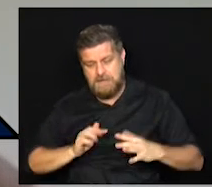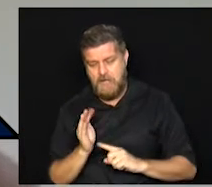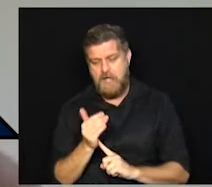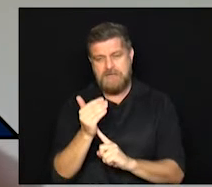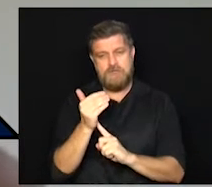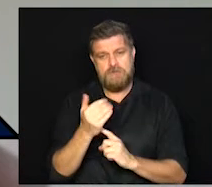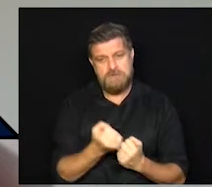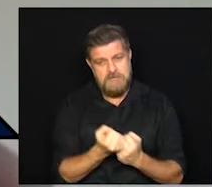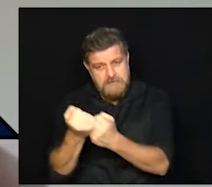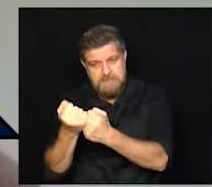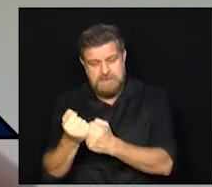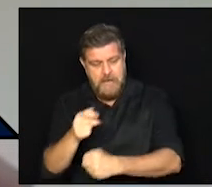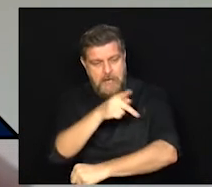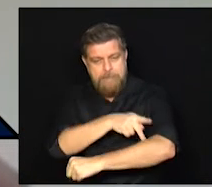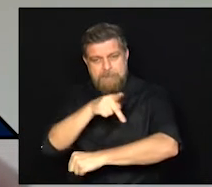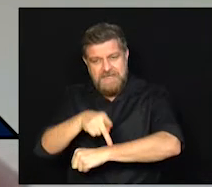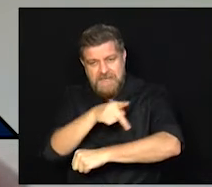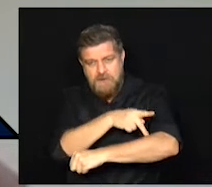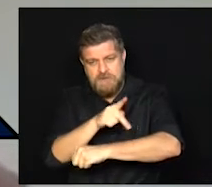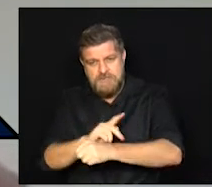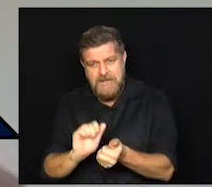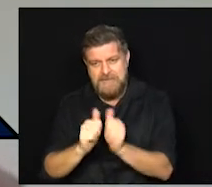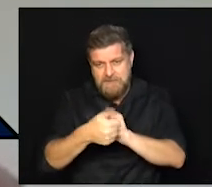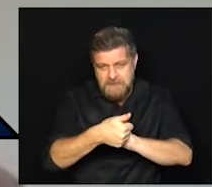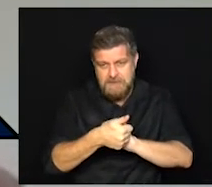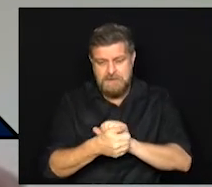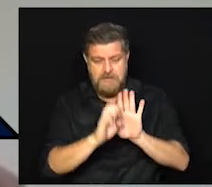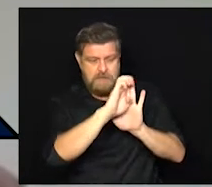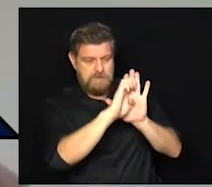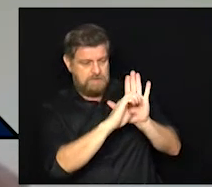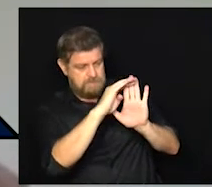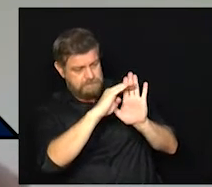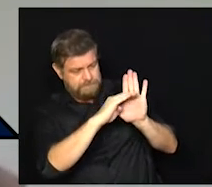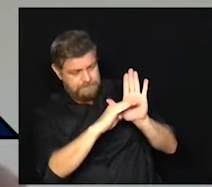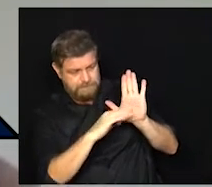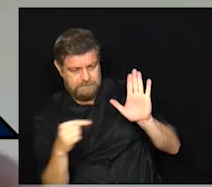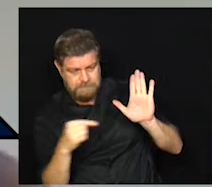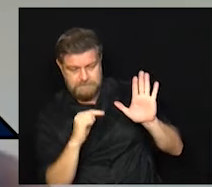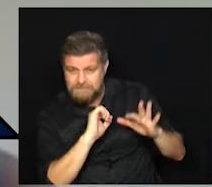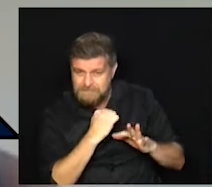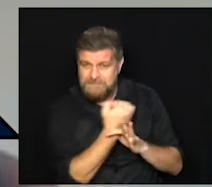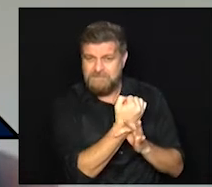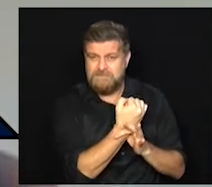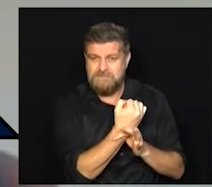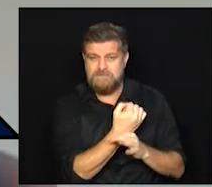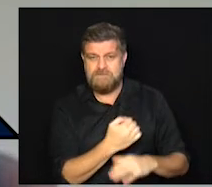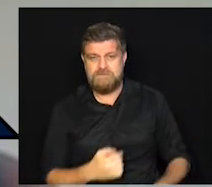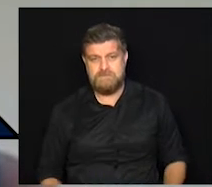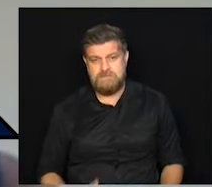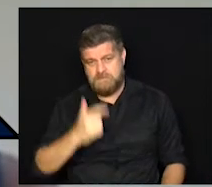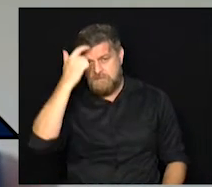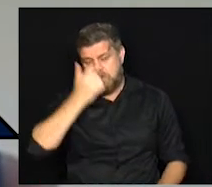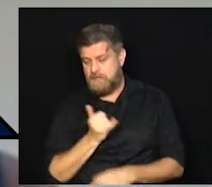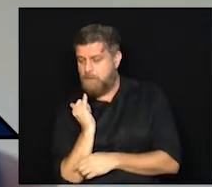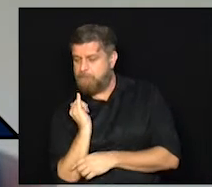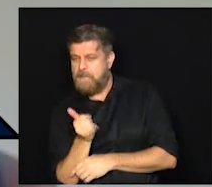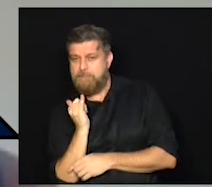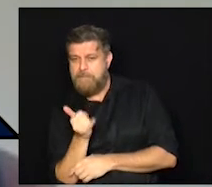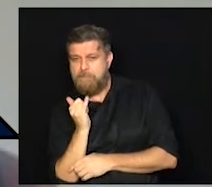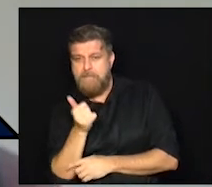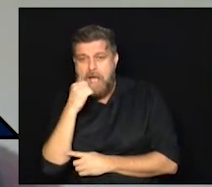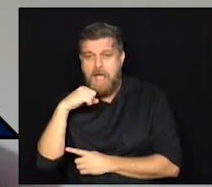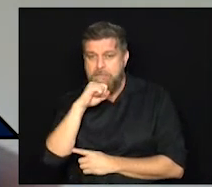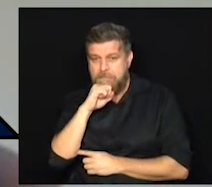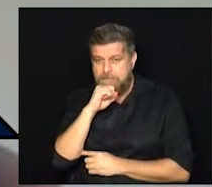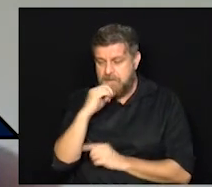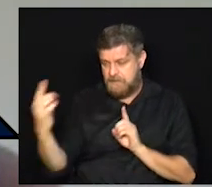assistivas, pedagógicas, tudo aquilo que o Estatuto garante, né? Que eu dizia sempre para as mães que chegavam